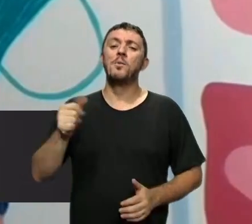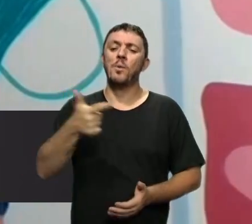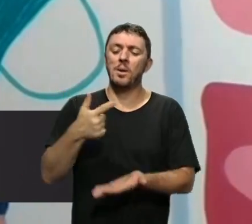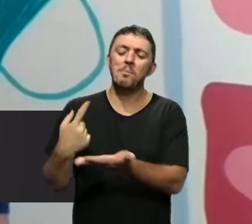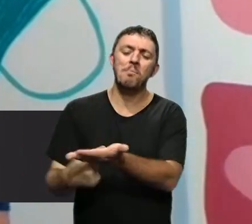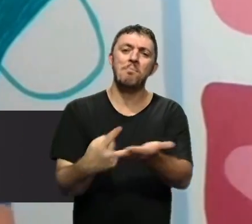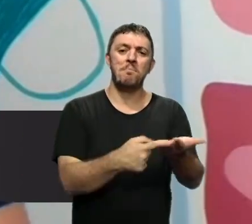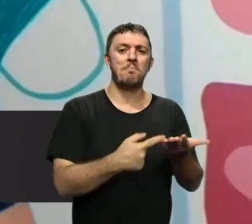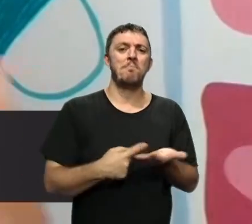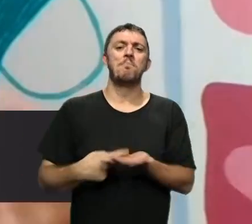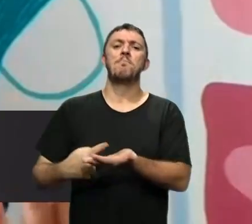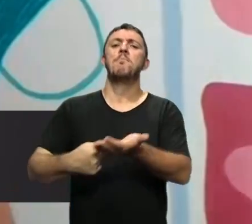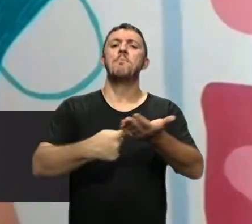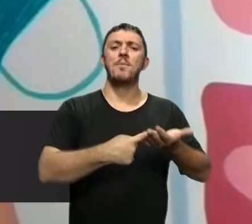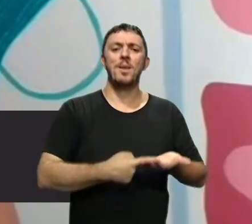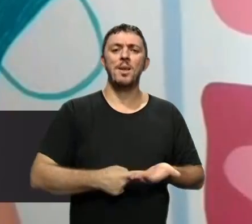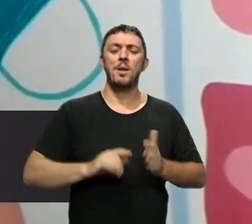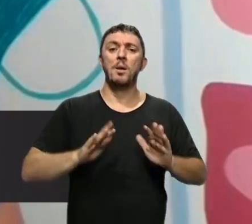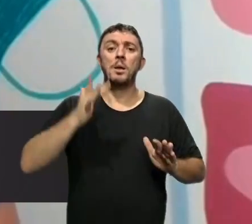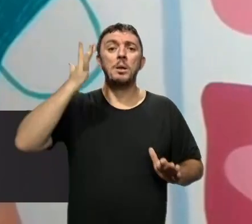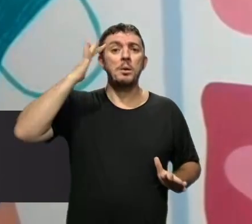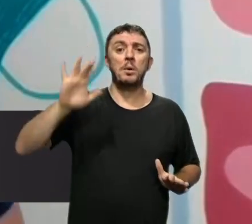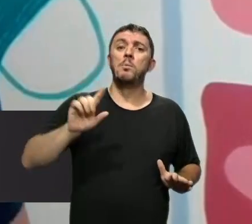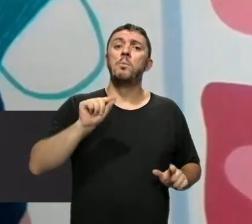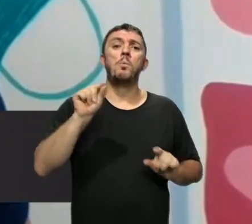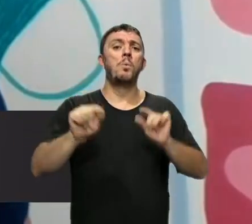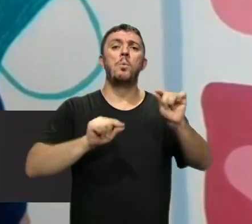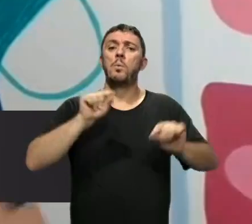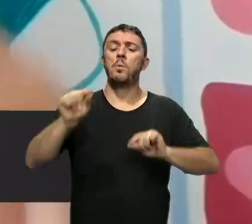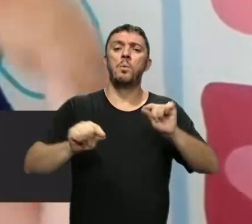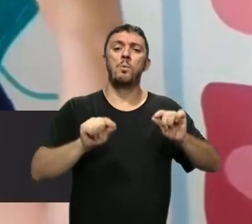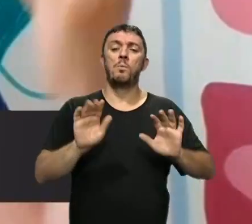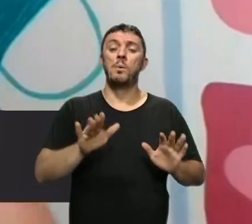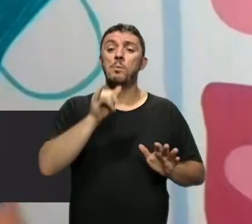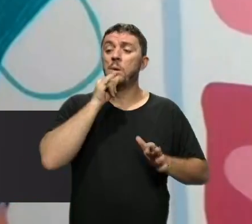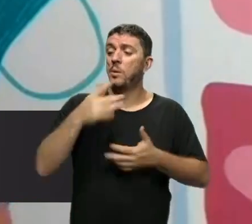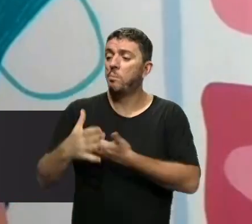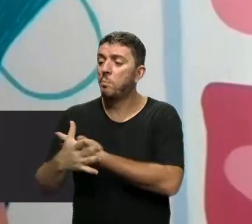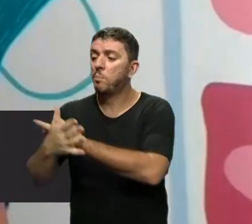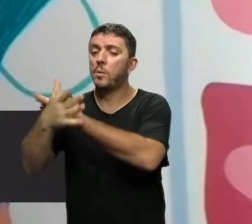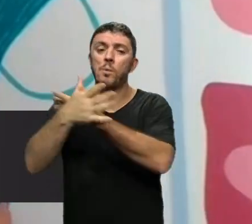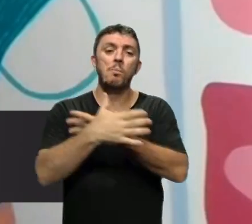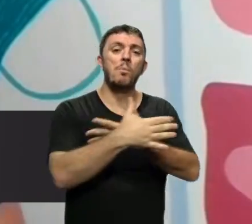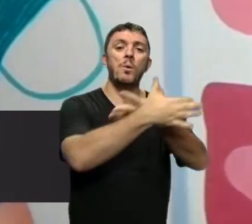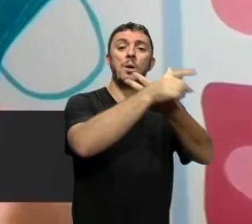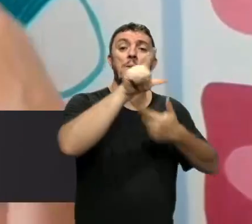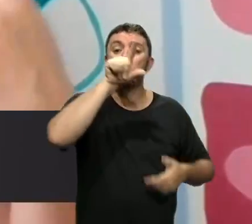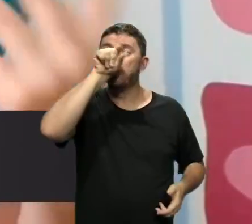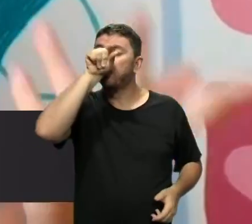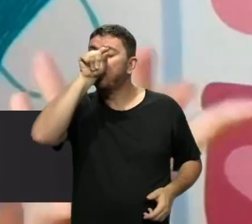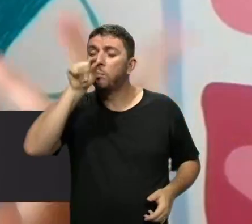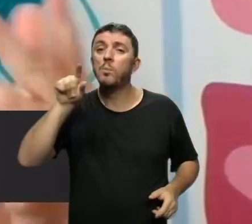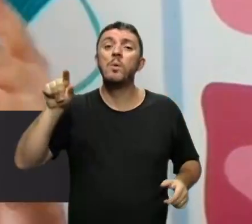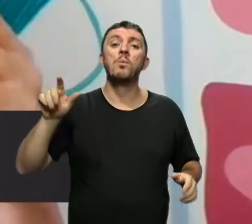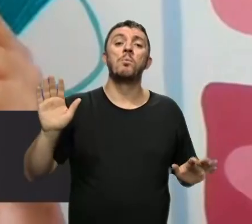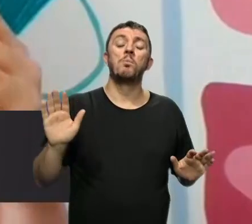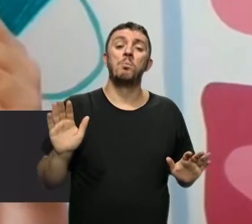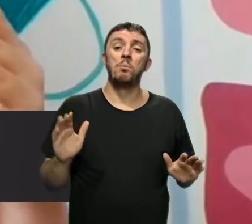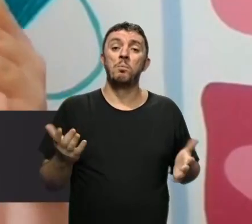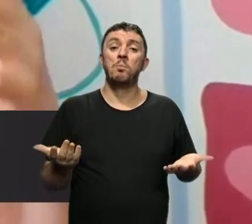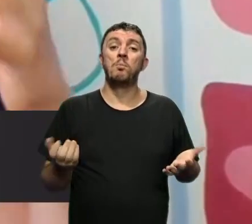minha. A gente não sabe o que vai acontecer. Pode ser que passe uma borboleta, pode ser que passe um passarinho, pode ser que